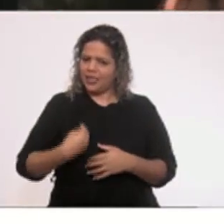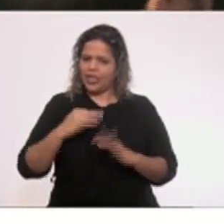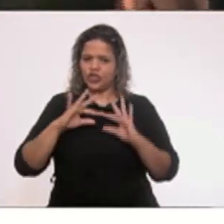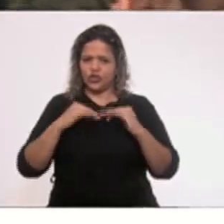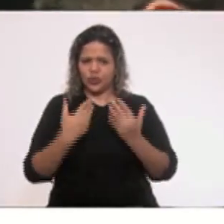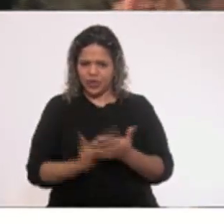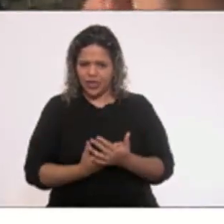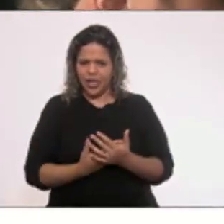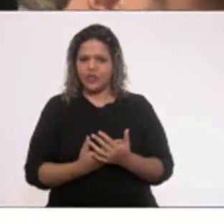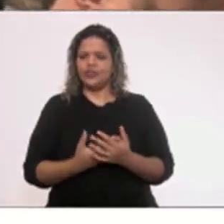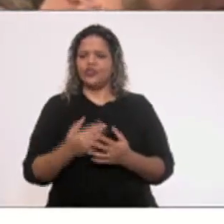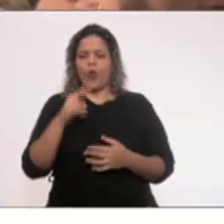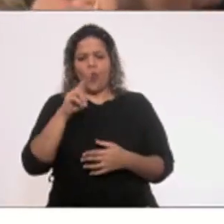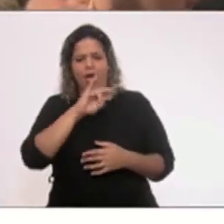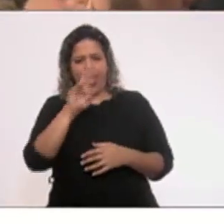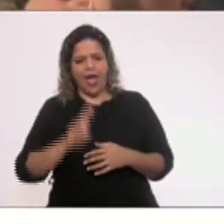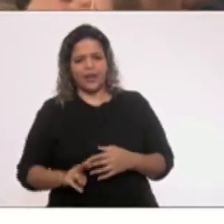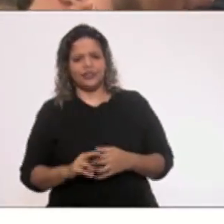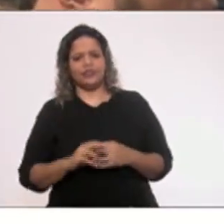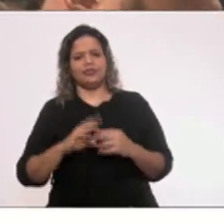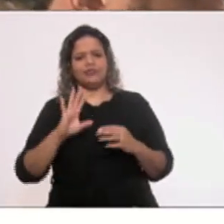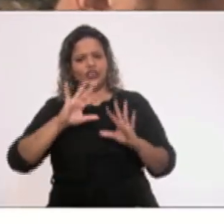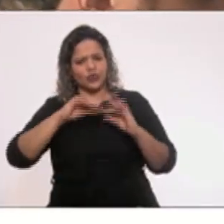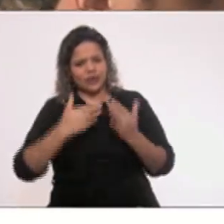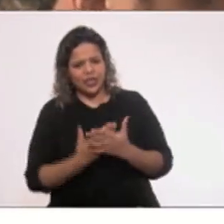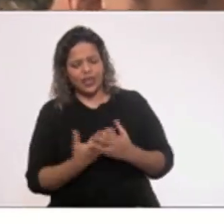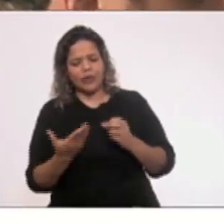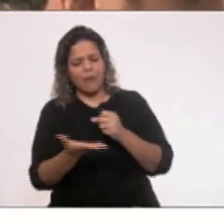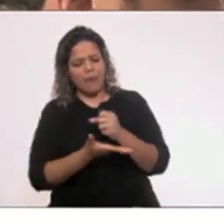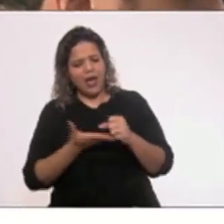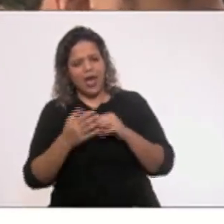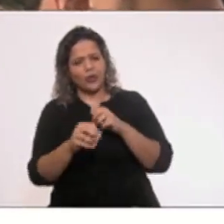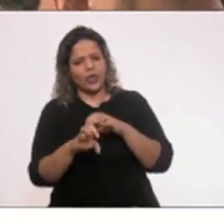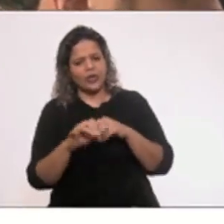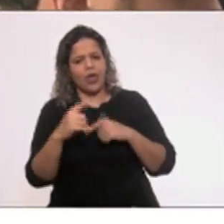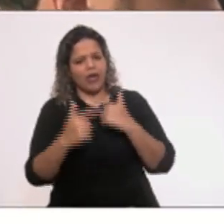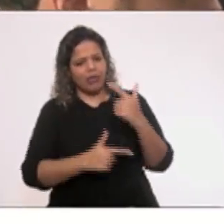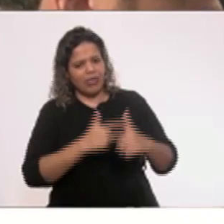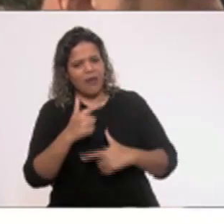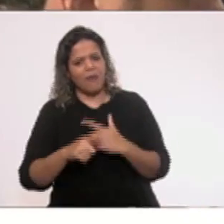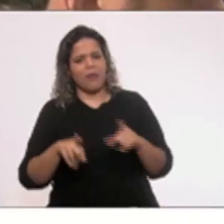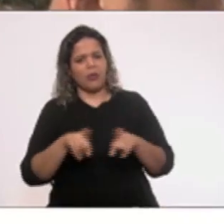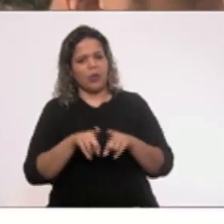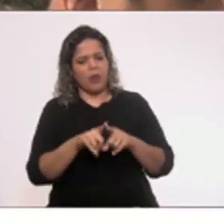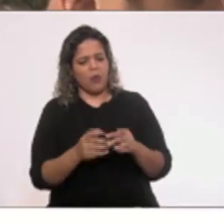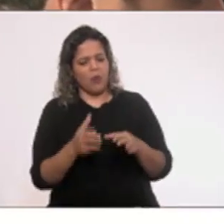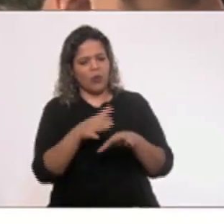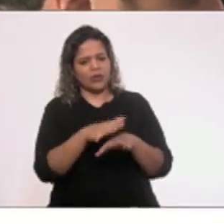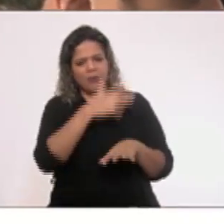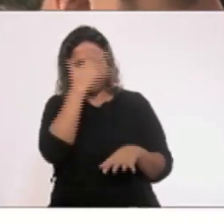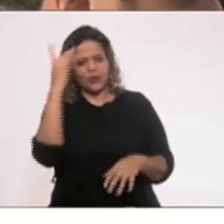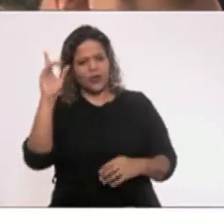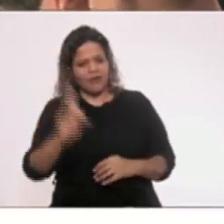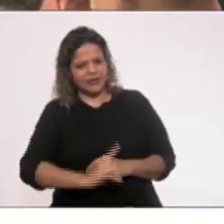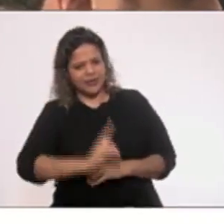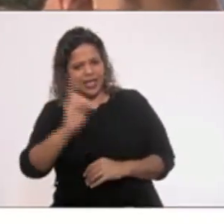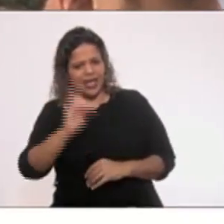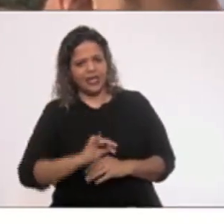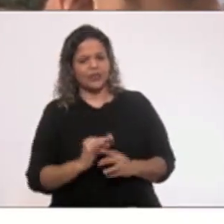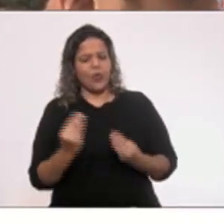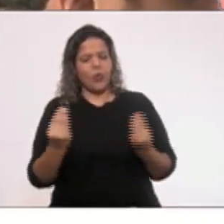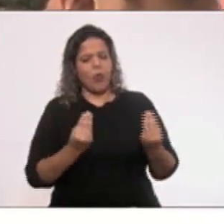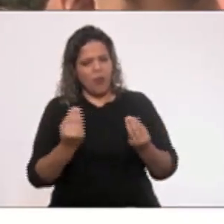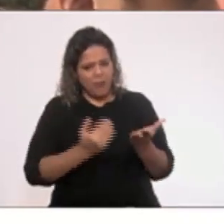estudantes do Colégio de Aplicação da UERJ, de estudantes de Educação Básica, que trabalham também a questão da inclusão da pessoa com deficiência como